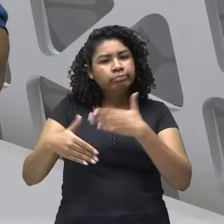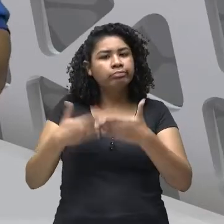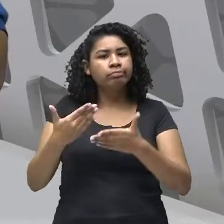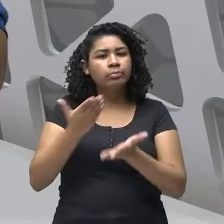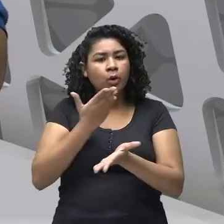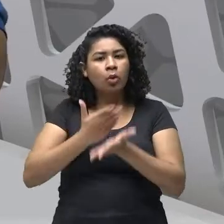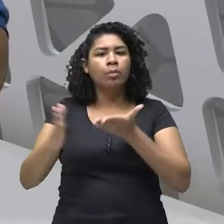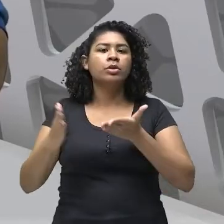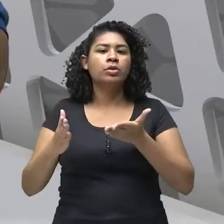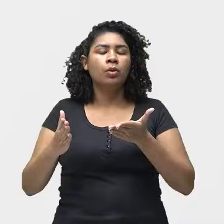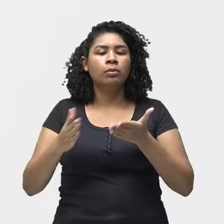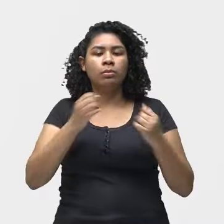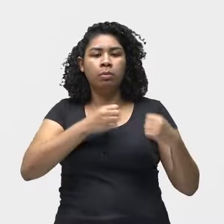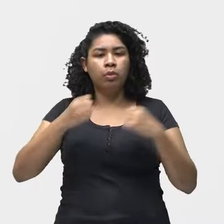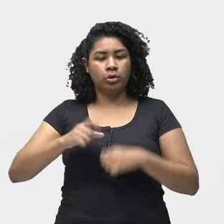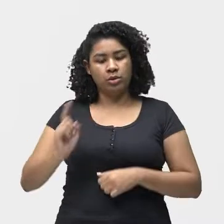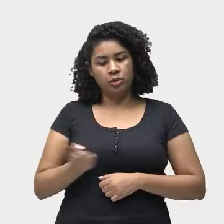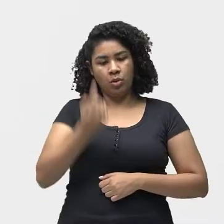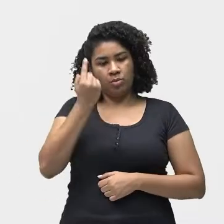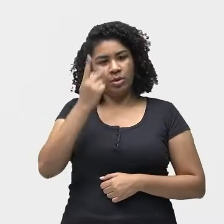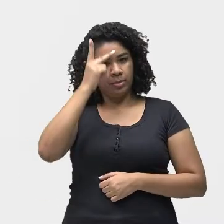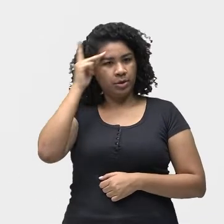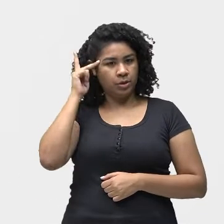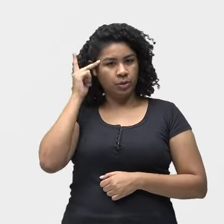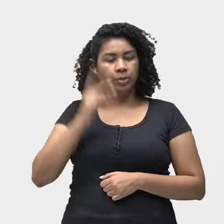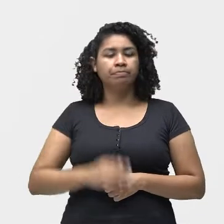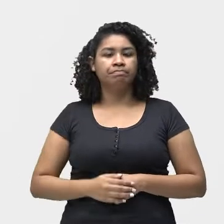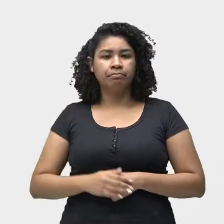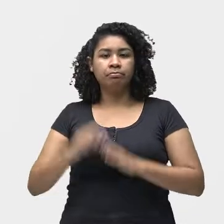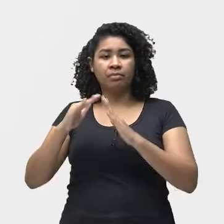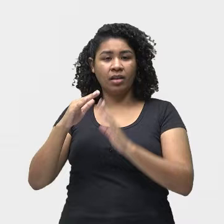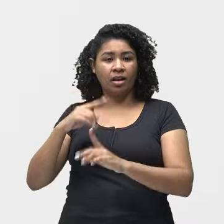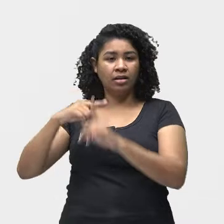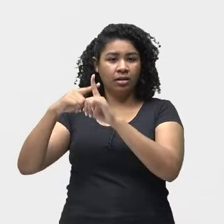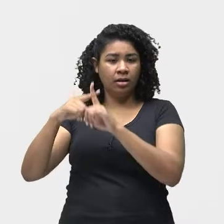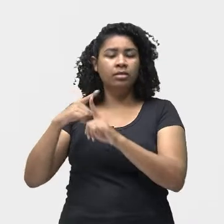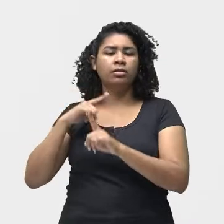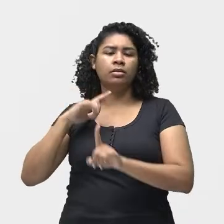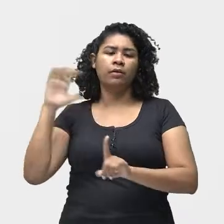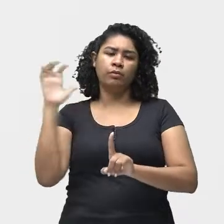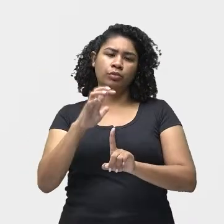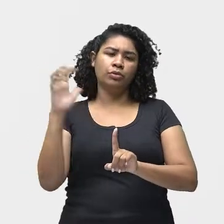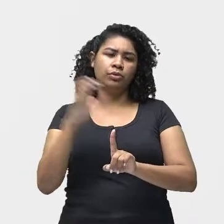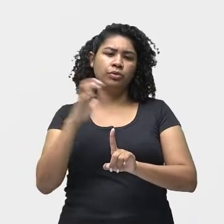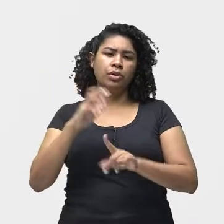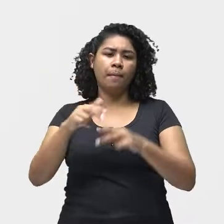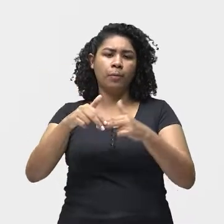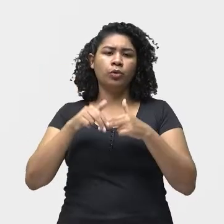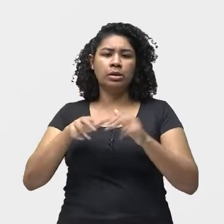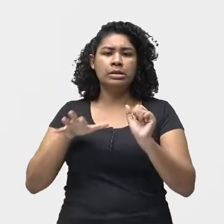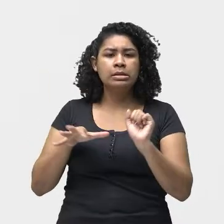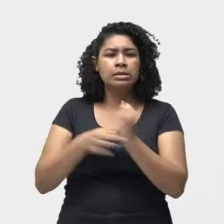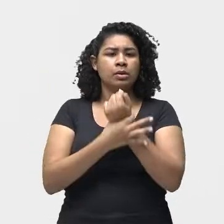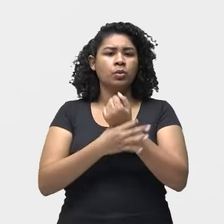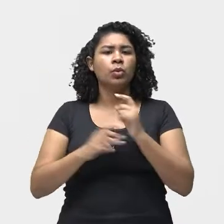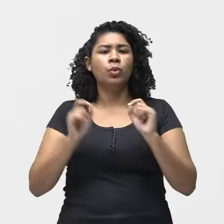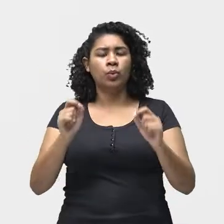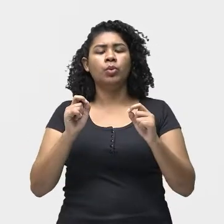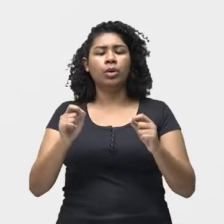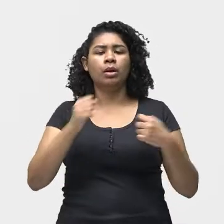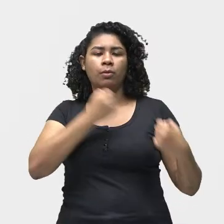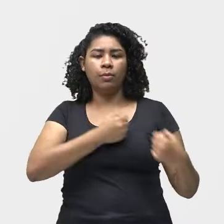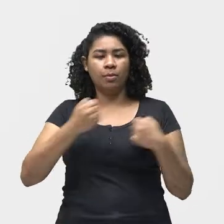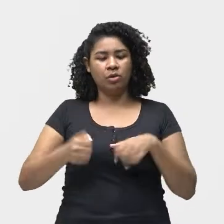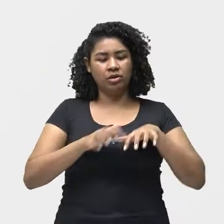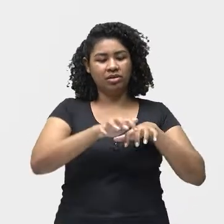centralizar. Junto com a influência da Igreja, isso acabaria por assegurar a fragmentação do poder